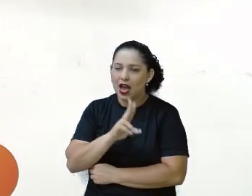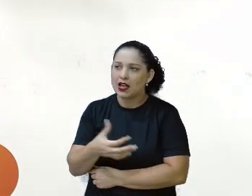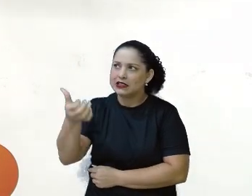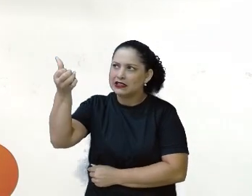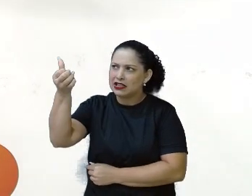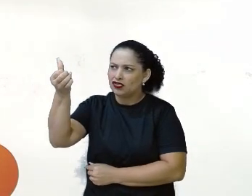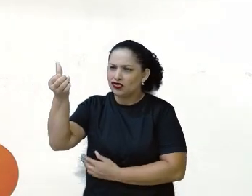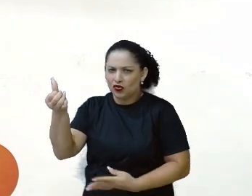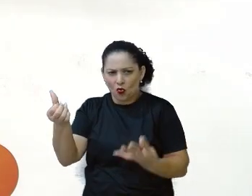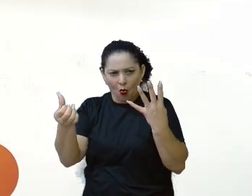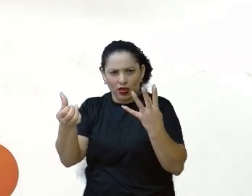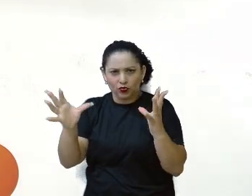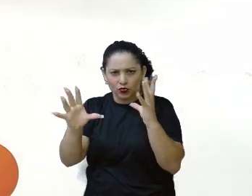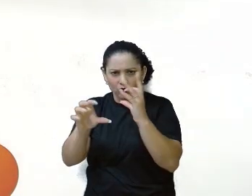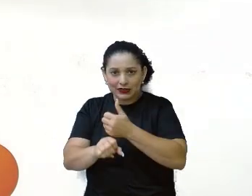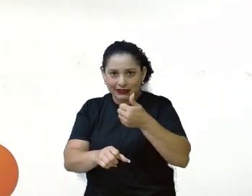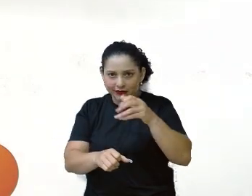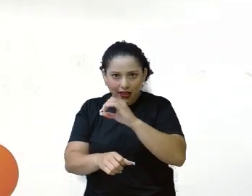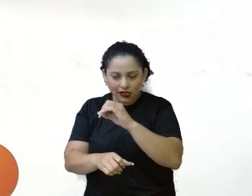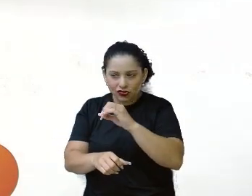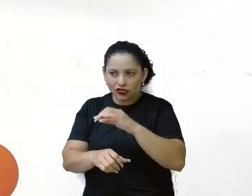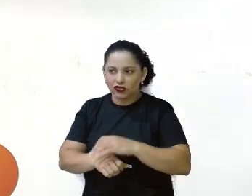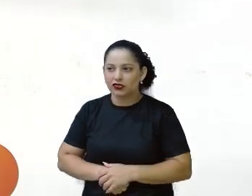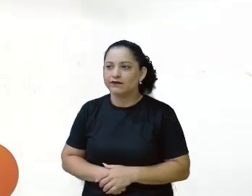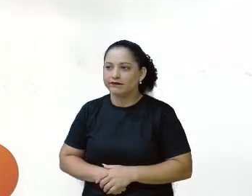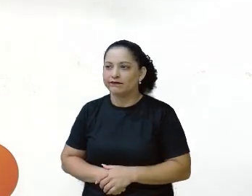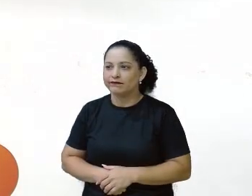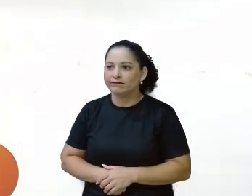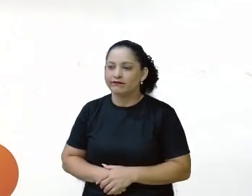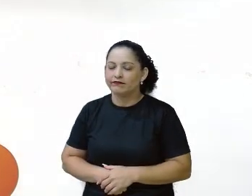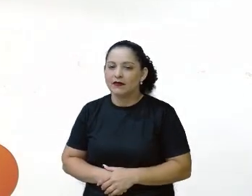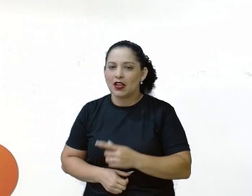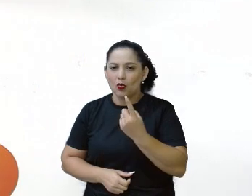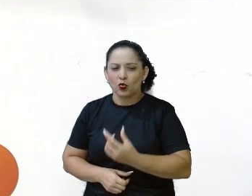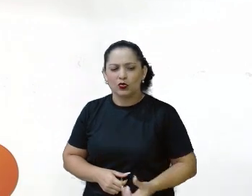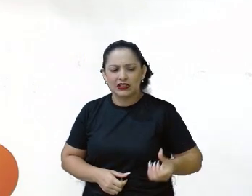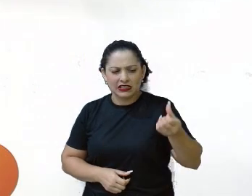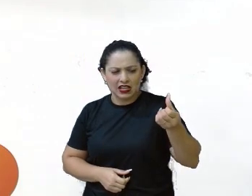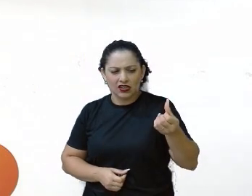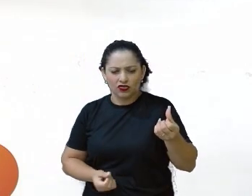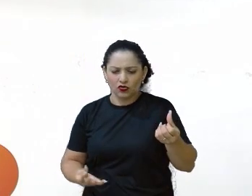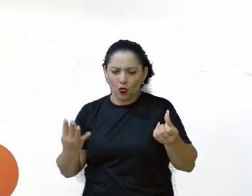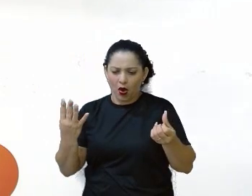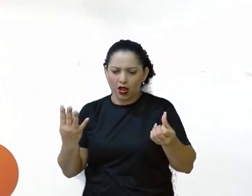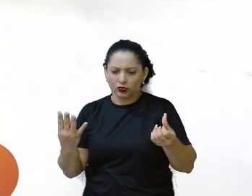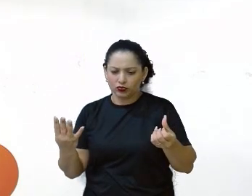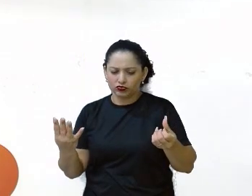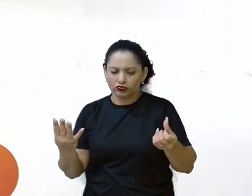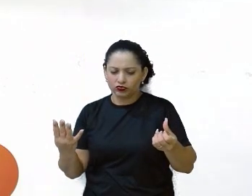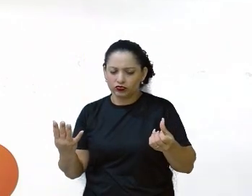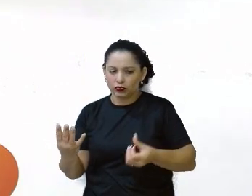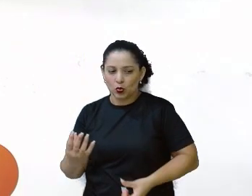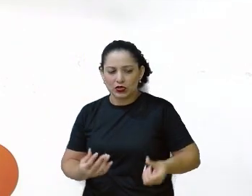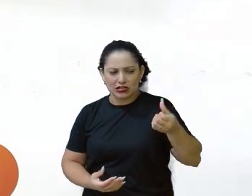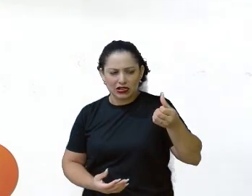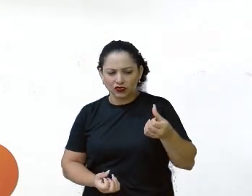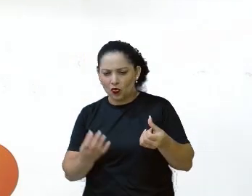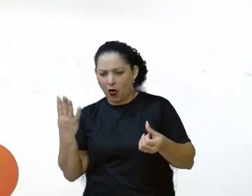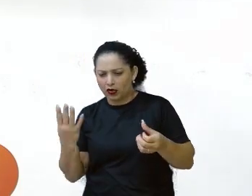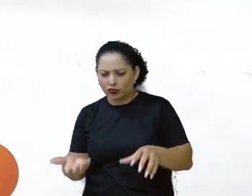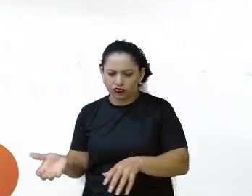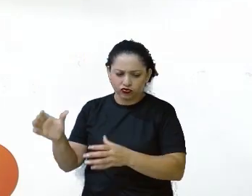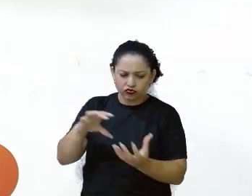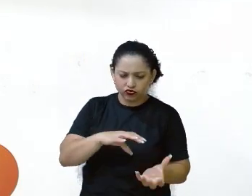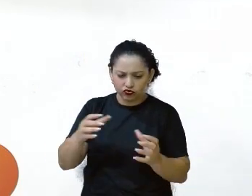vai formar 10, né? Olha, eu jogo uma de 6, uma de 4, outra de 6, outra de 4 e uma